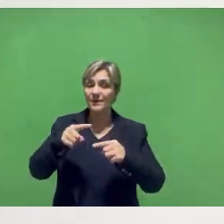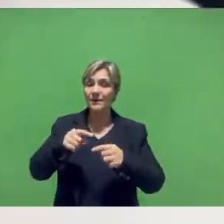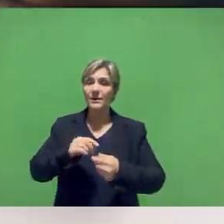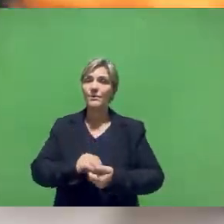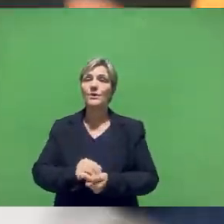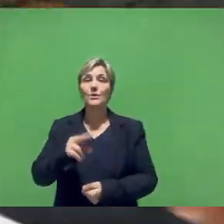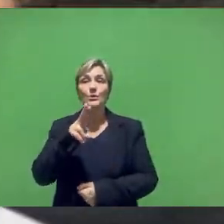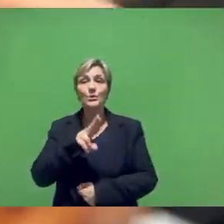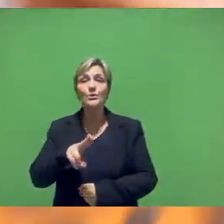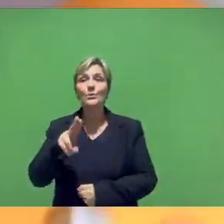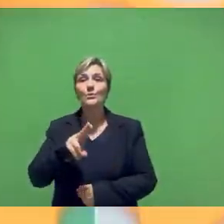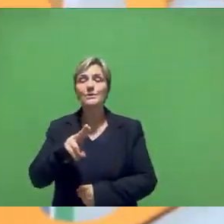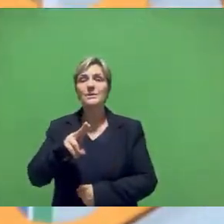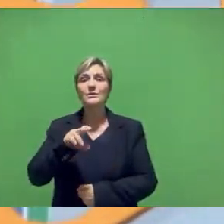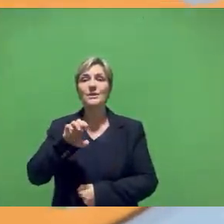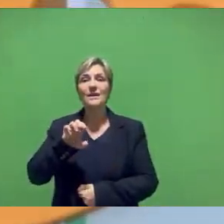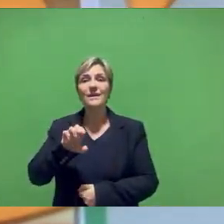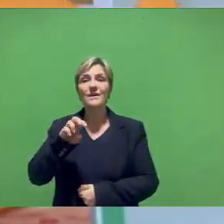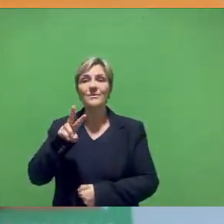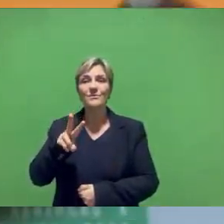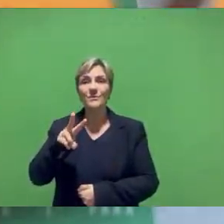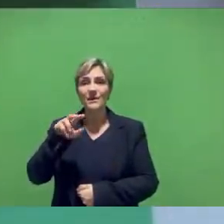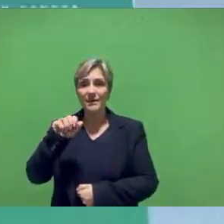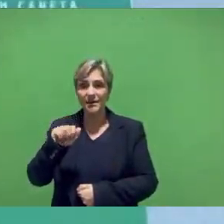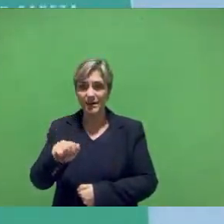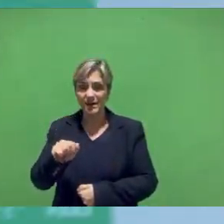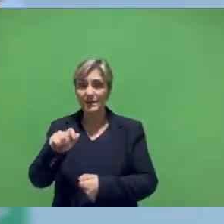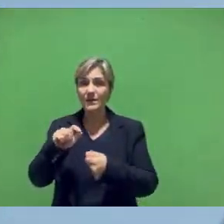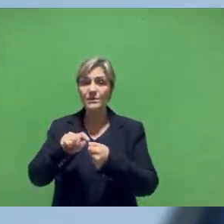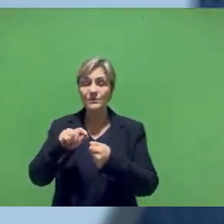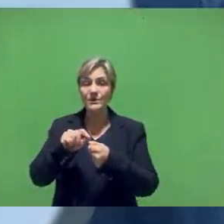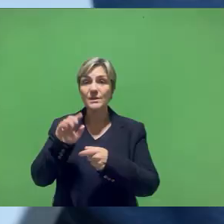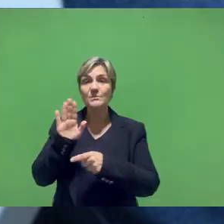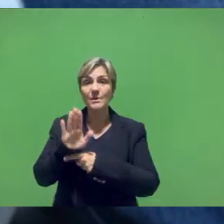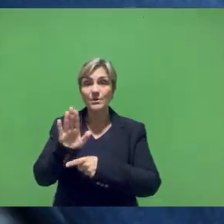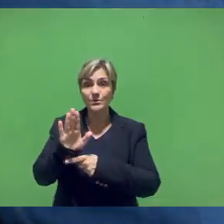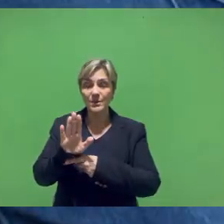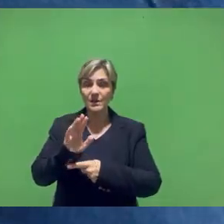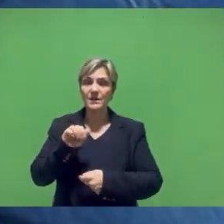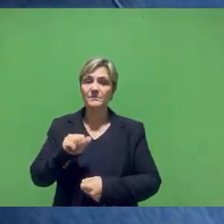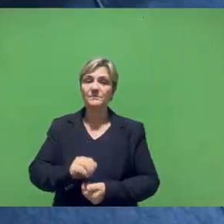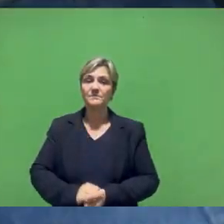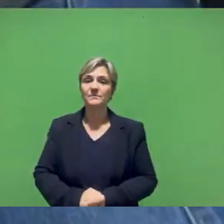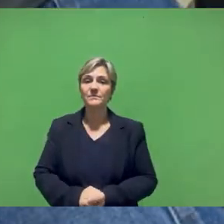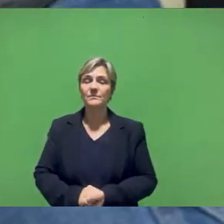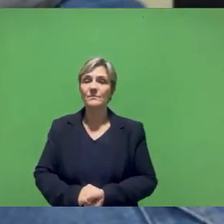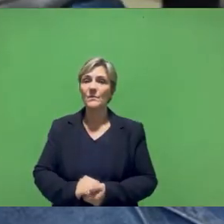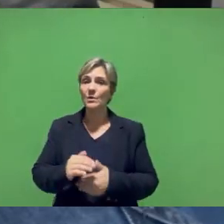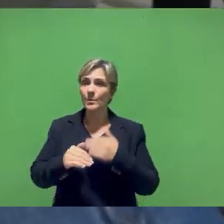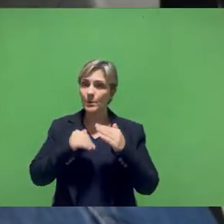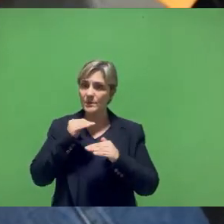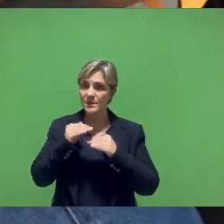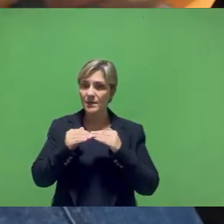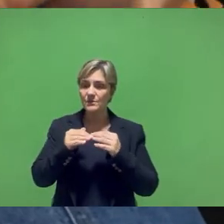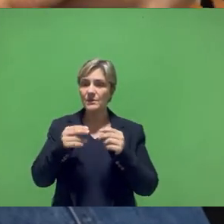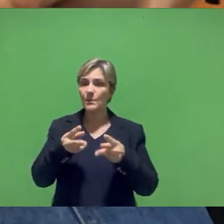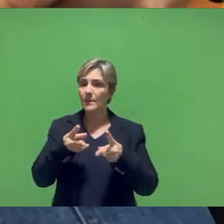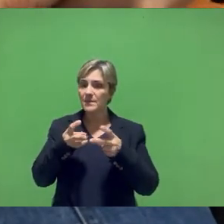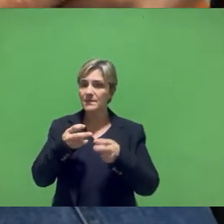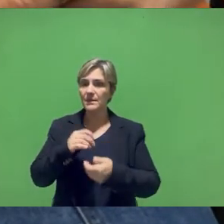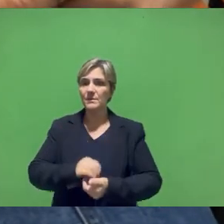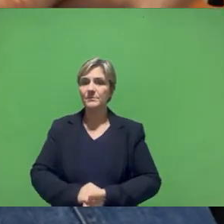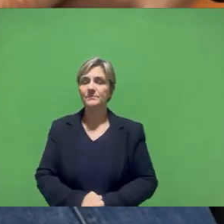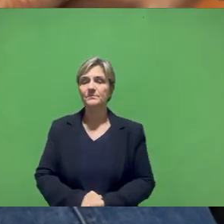gente utiliza de EVA, que a gente fez para ajudar nisso, nesse processo. Então, aqui